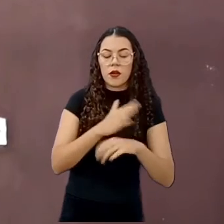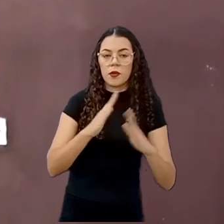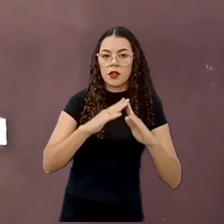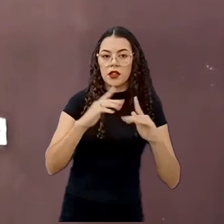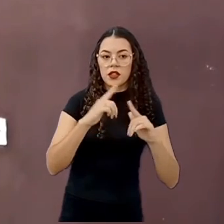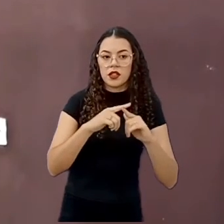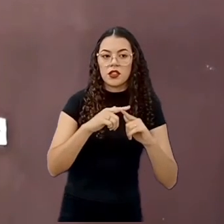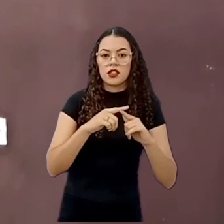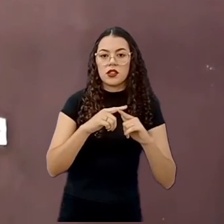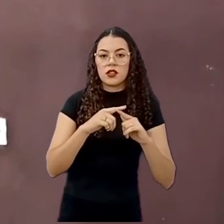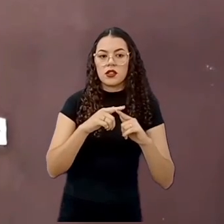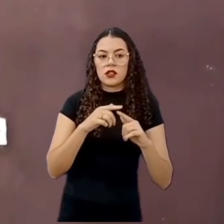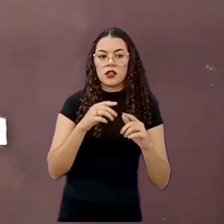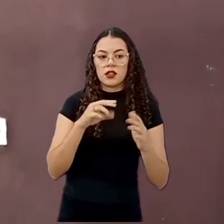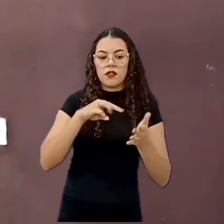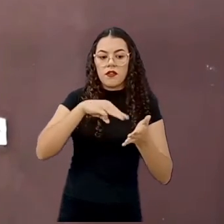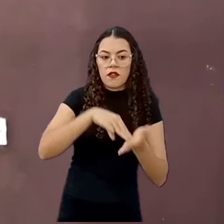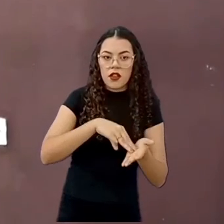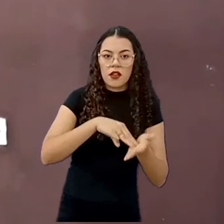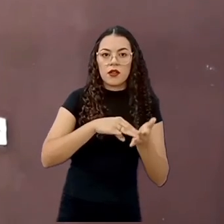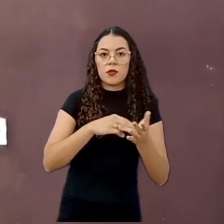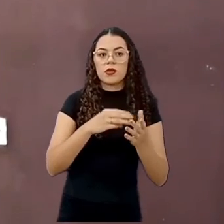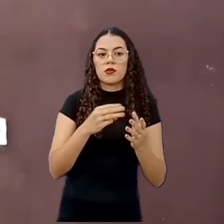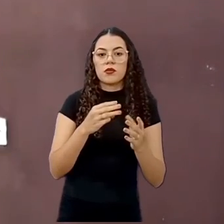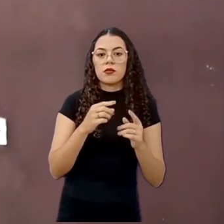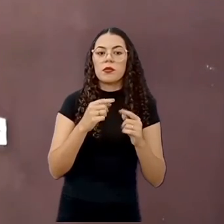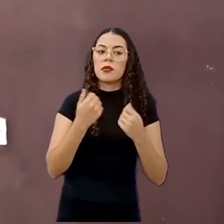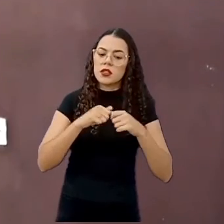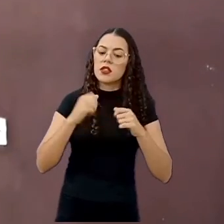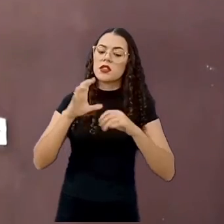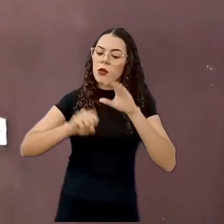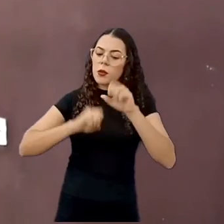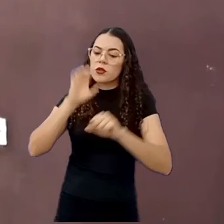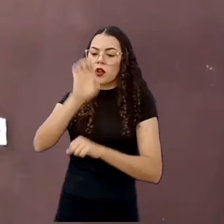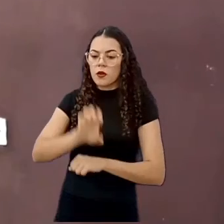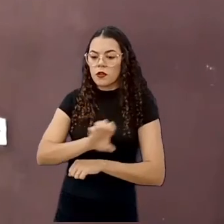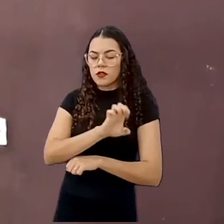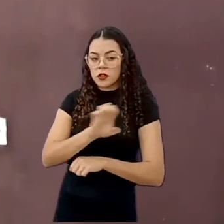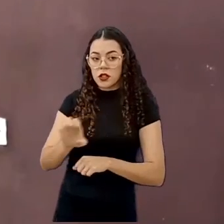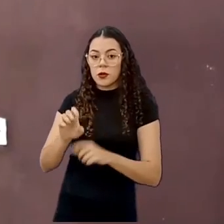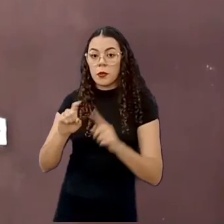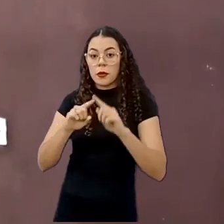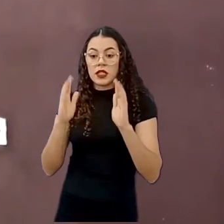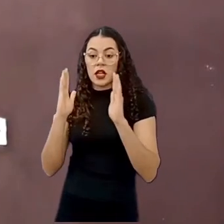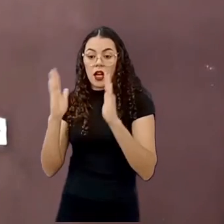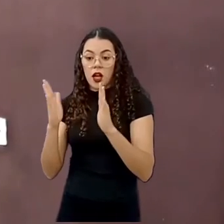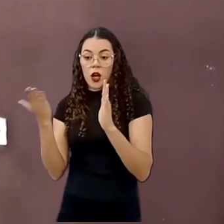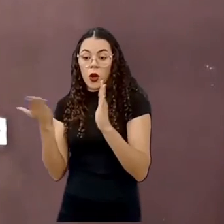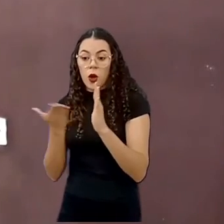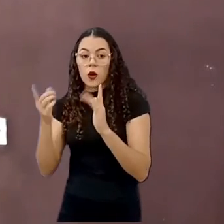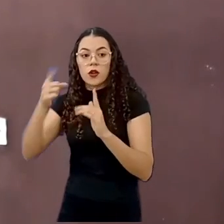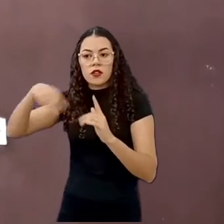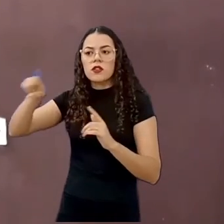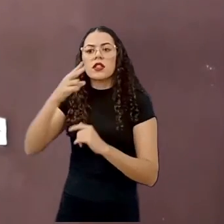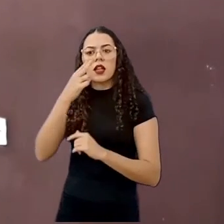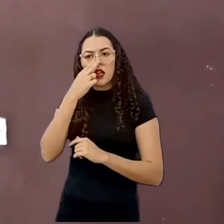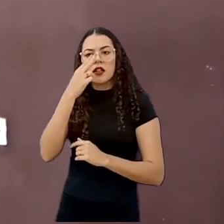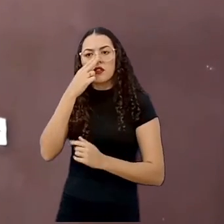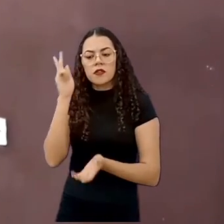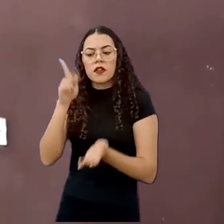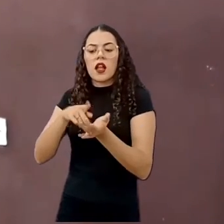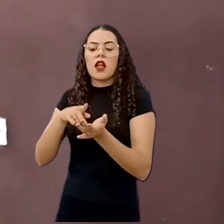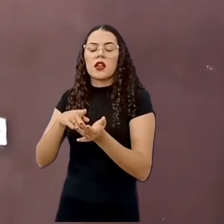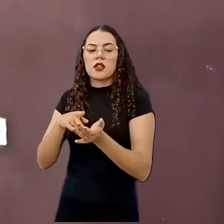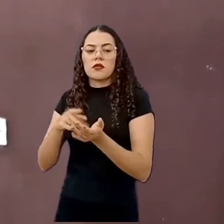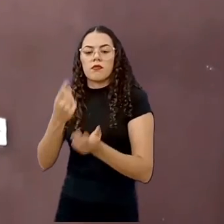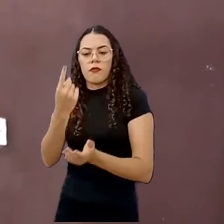compartilha amor, fé e esperança, busque o Evangelho do Senhor. Mas agora a mensagem aqui é para você, que está